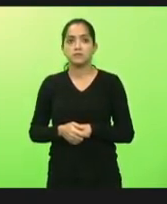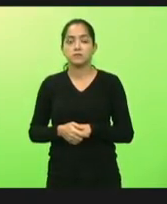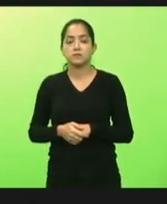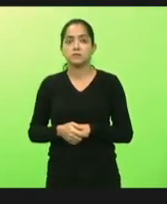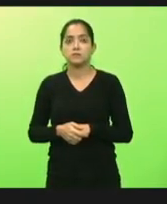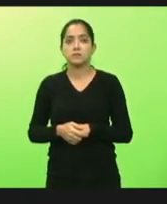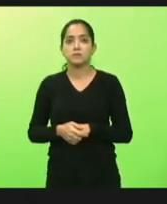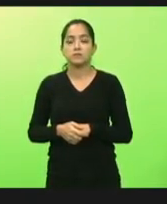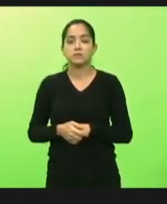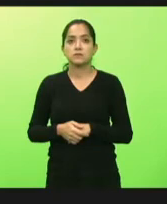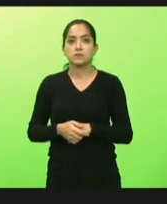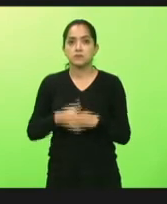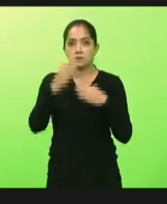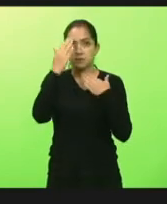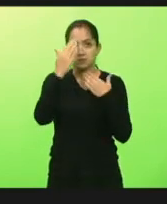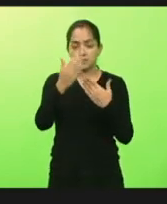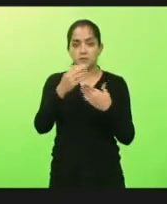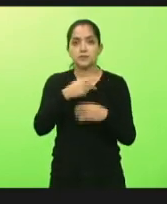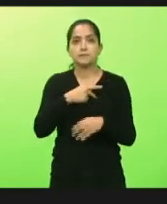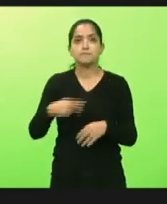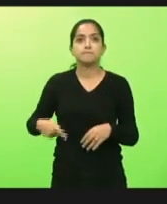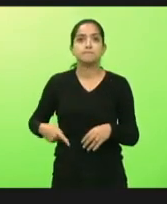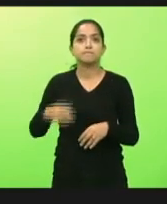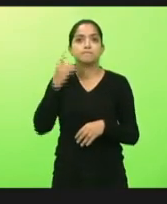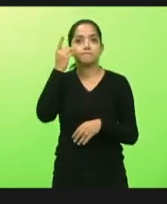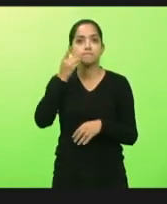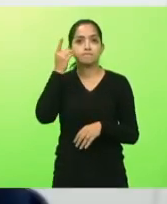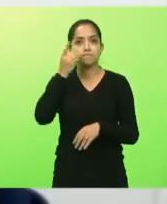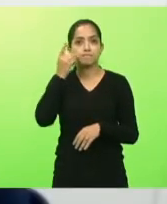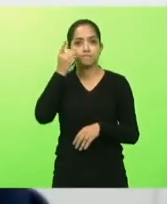Obrigado, senhor presidente, senhores deputados.